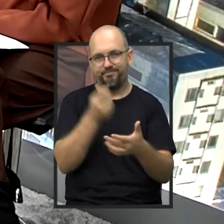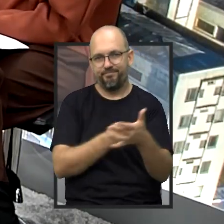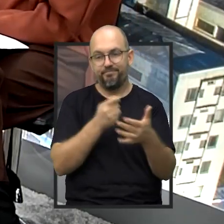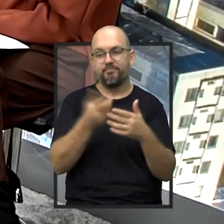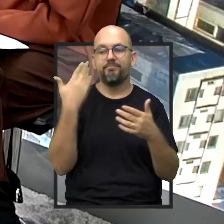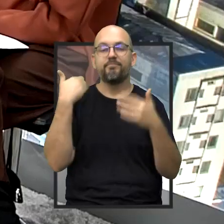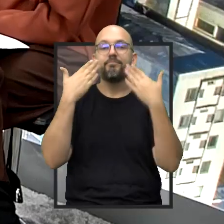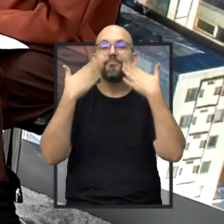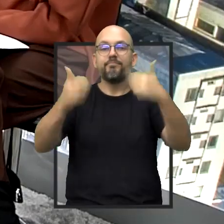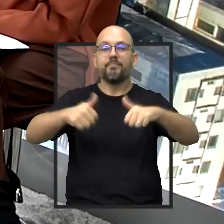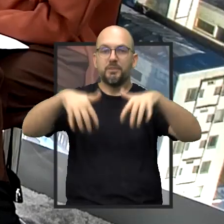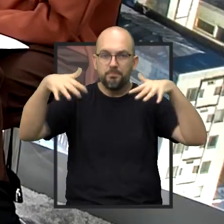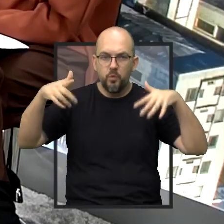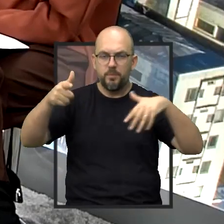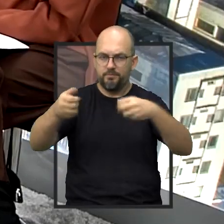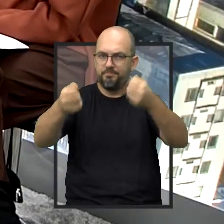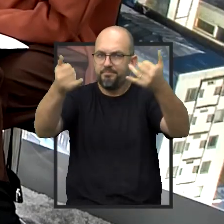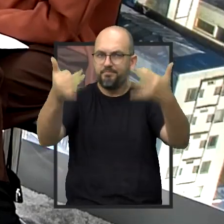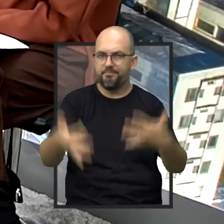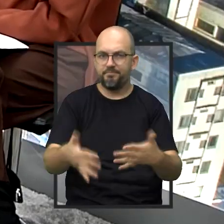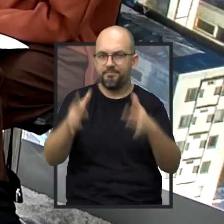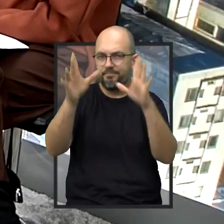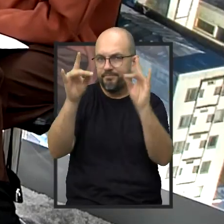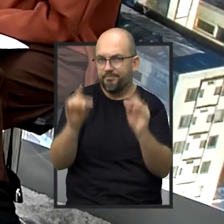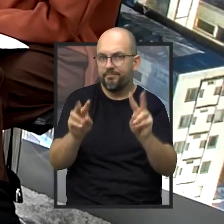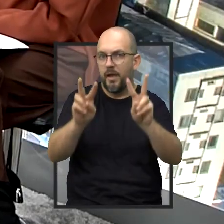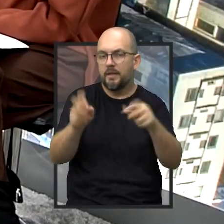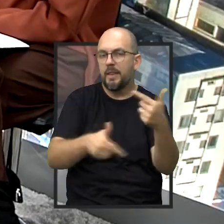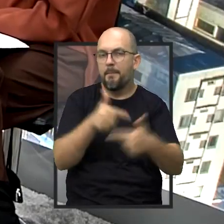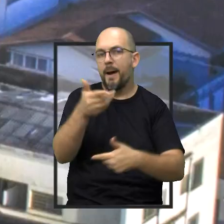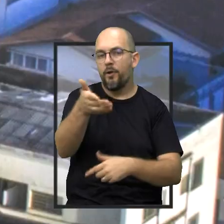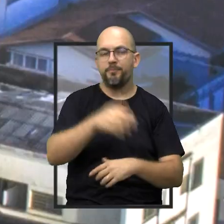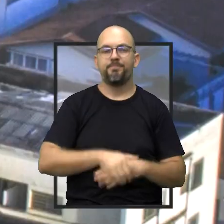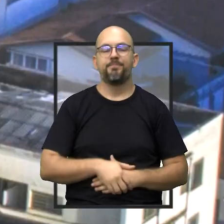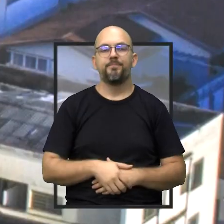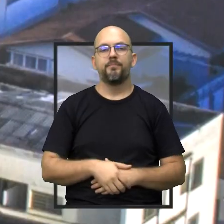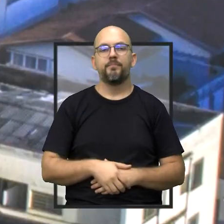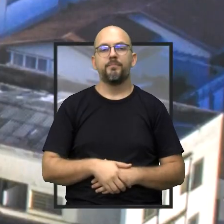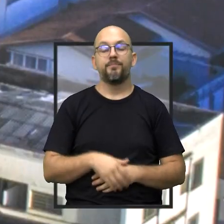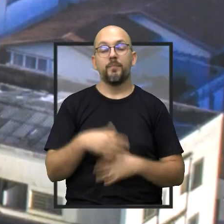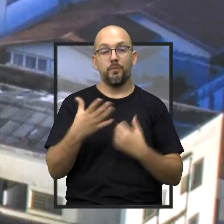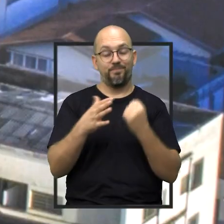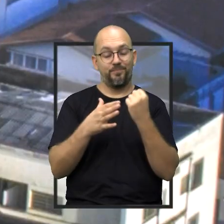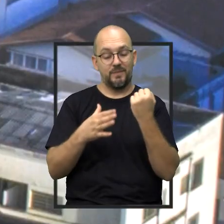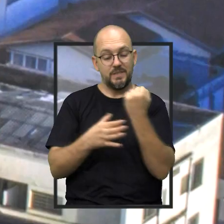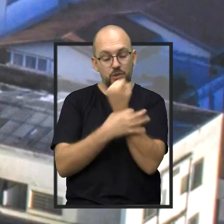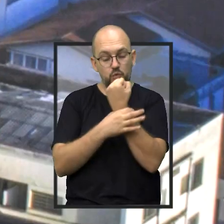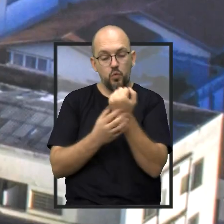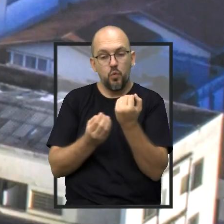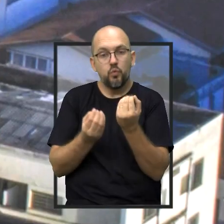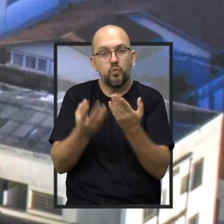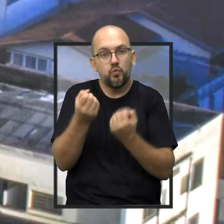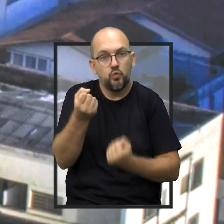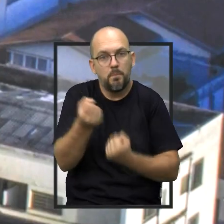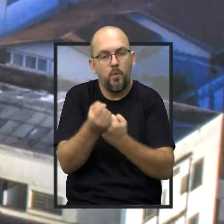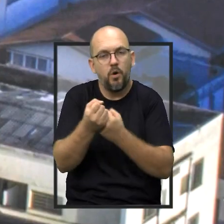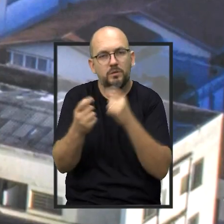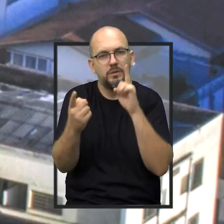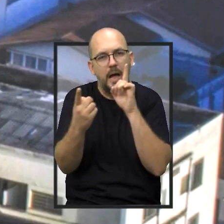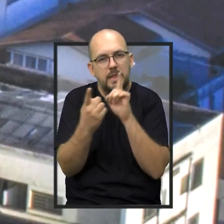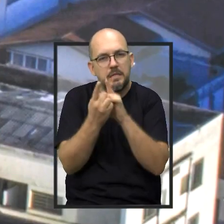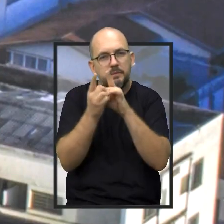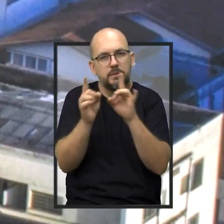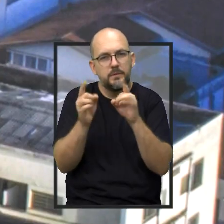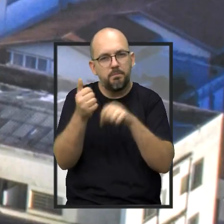inclusive com audiências públicas. Eu gostaria que a senhora falasse um pouquinho mais a respeito desse trabalho. Garantir o suporte de atendimento